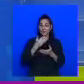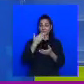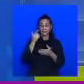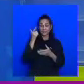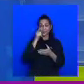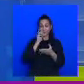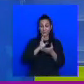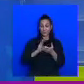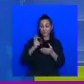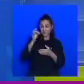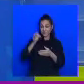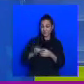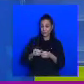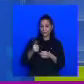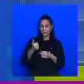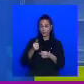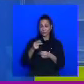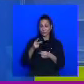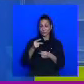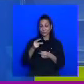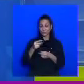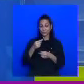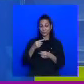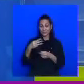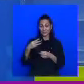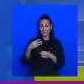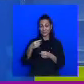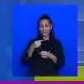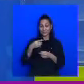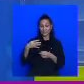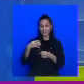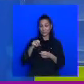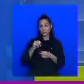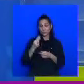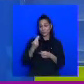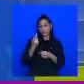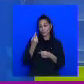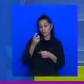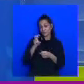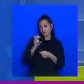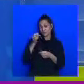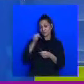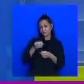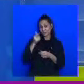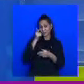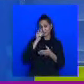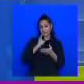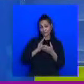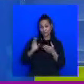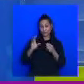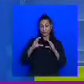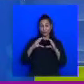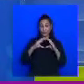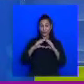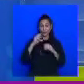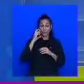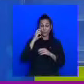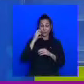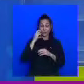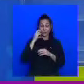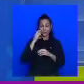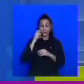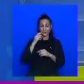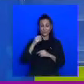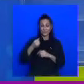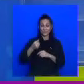ganha acertando 11, 12, 13, 14 ou 15 números. Bola vermelha,